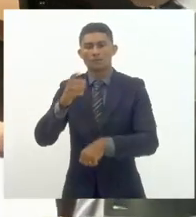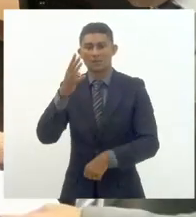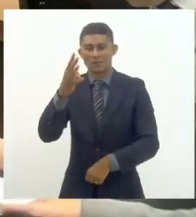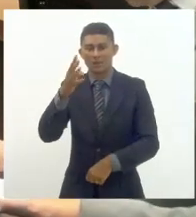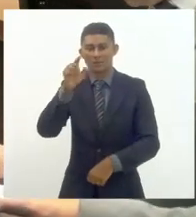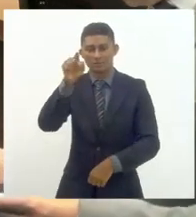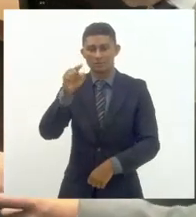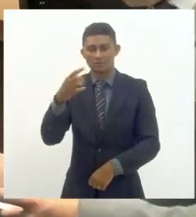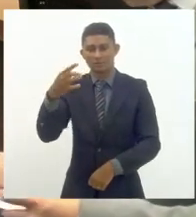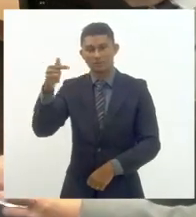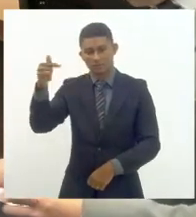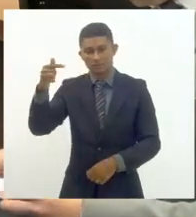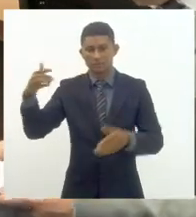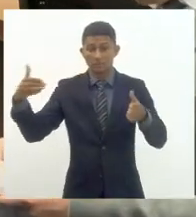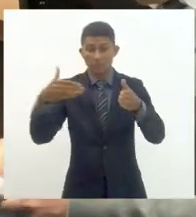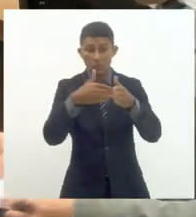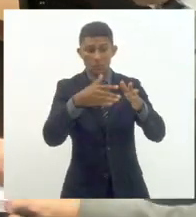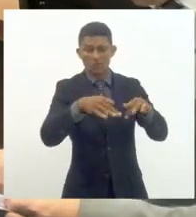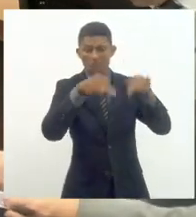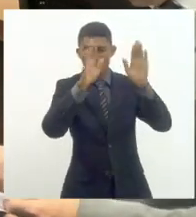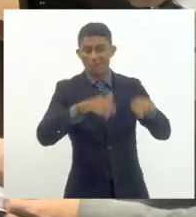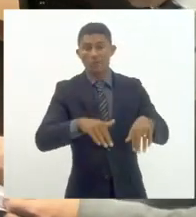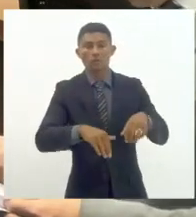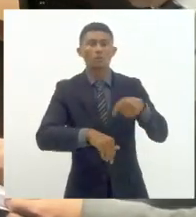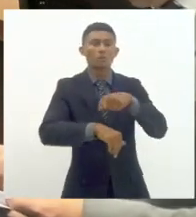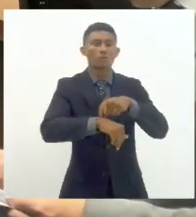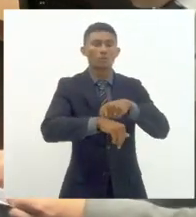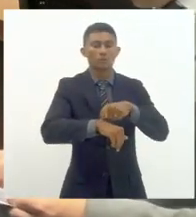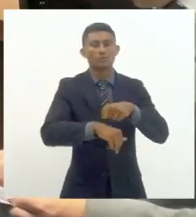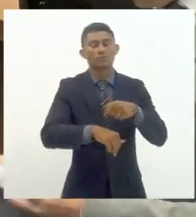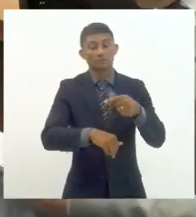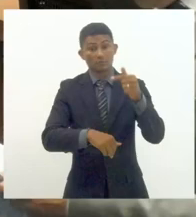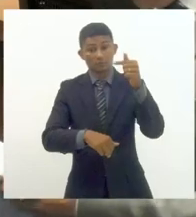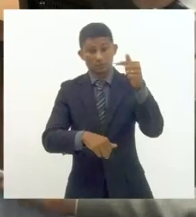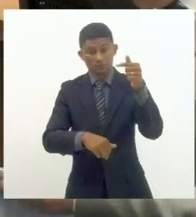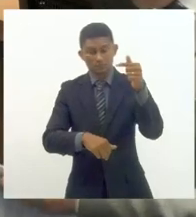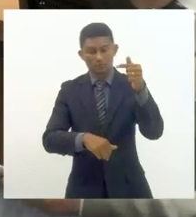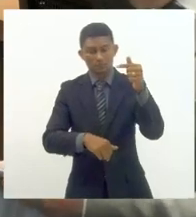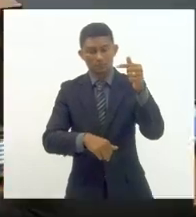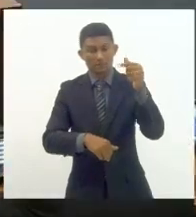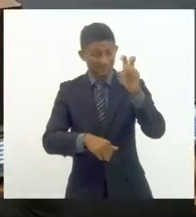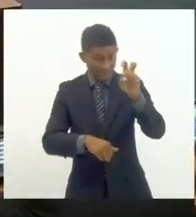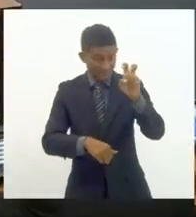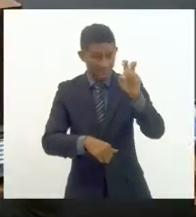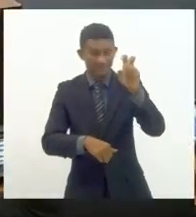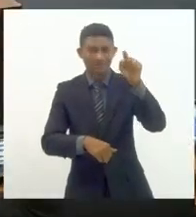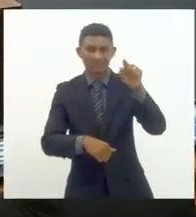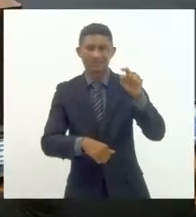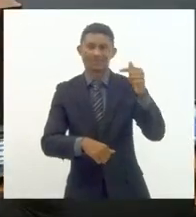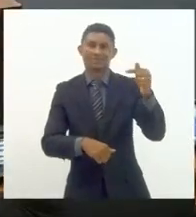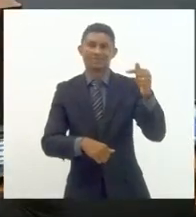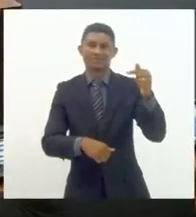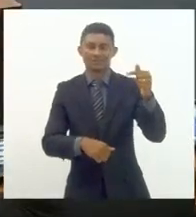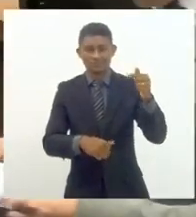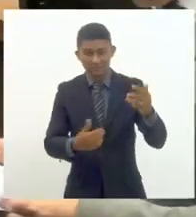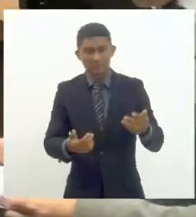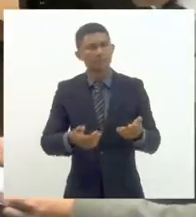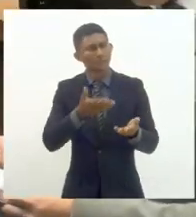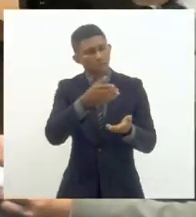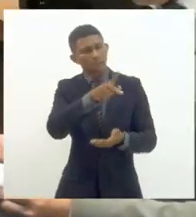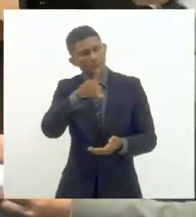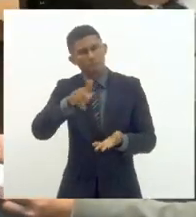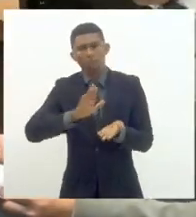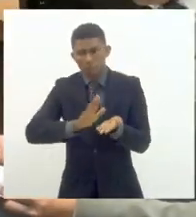16 horas e 47 minutos, encerrou-se às 17 horas e 5 minutos. Presidente, parabéns à Vossa